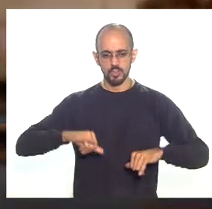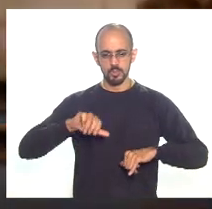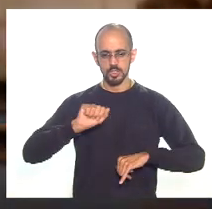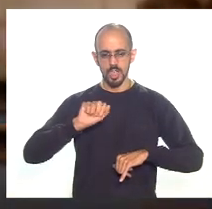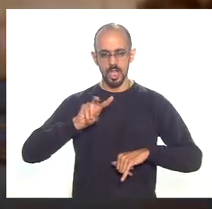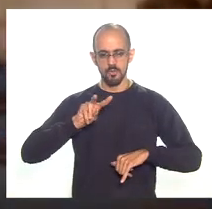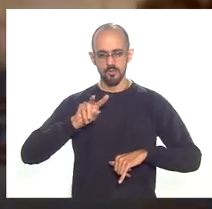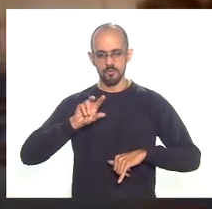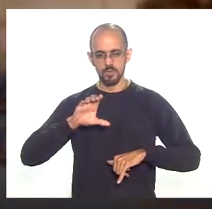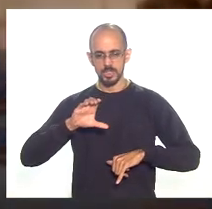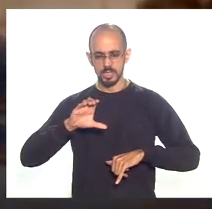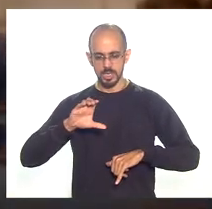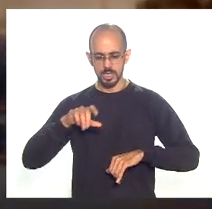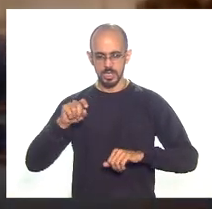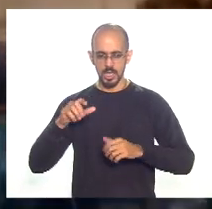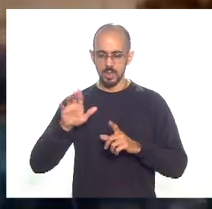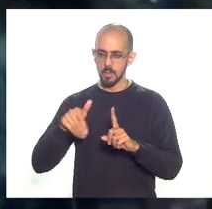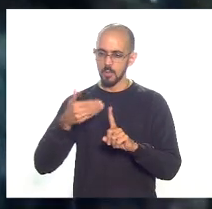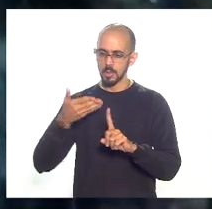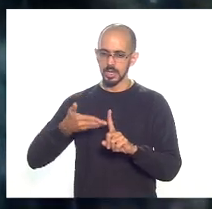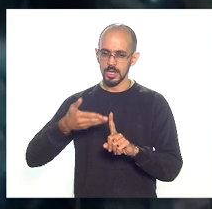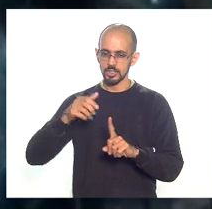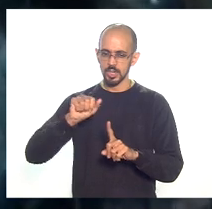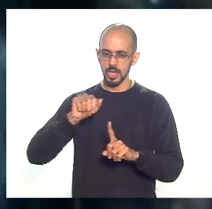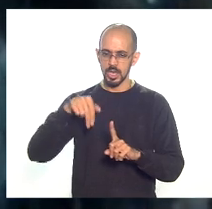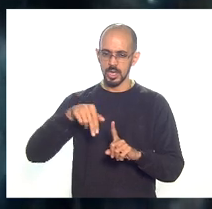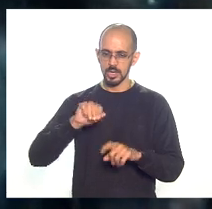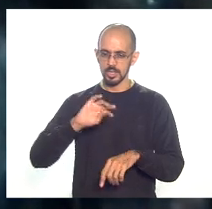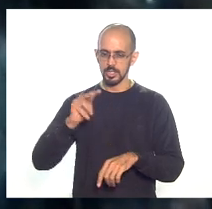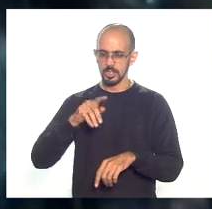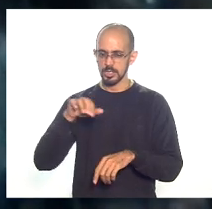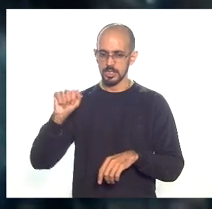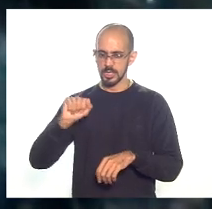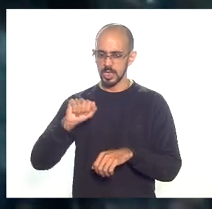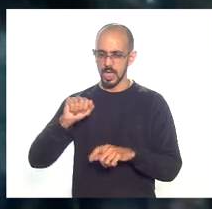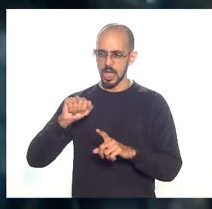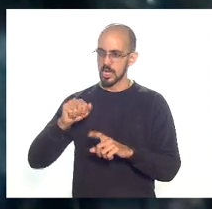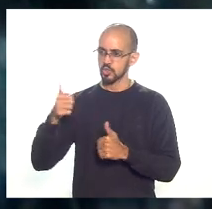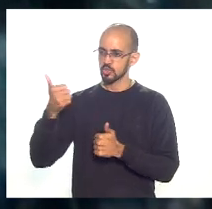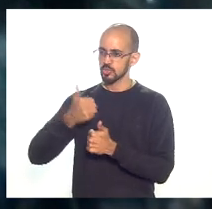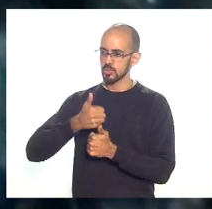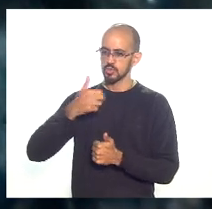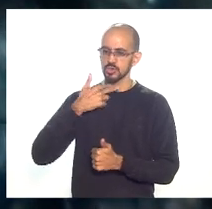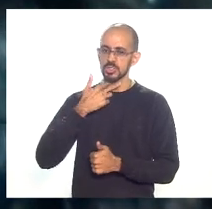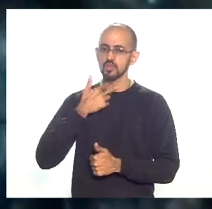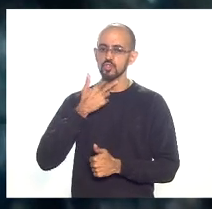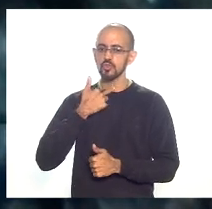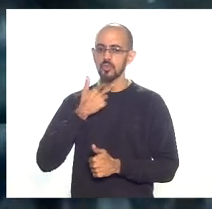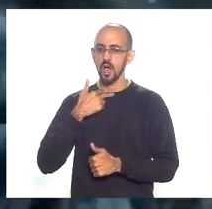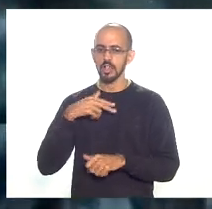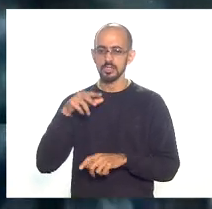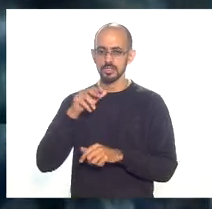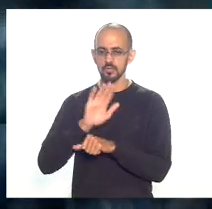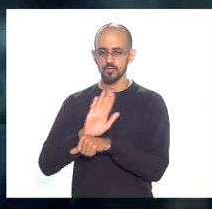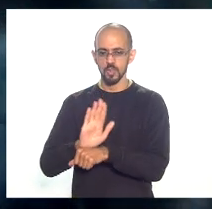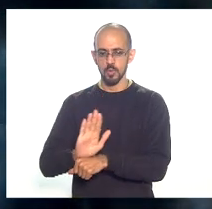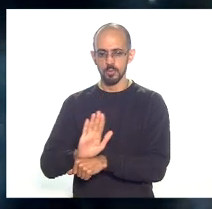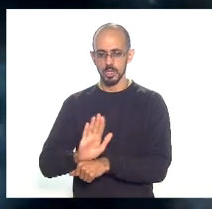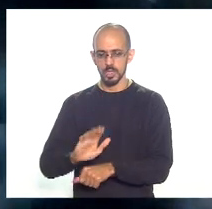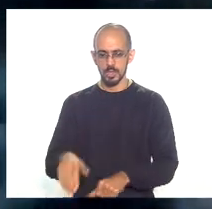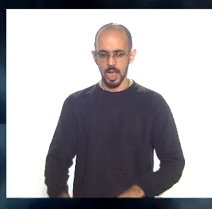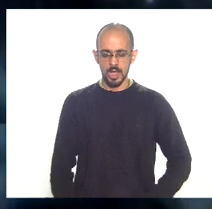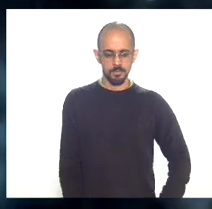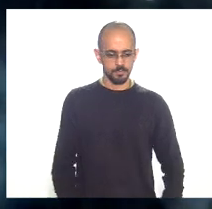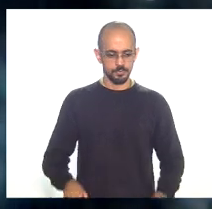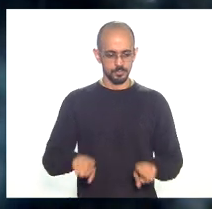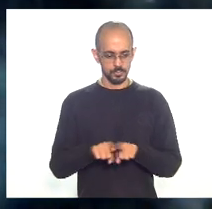homenagem a querida dubladora Aninha tá bom? muito obrigada agradeço por esse espaço e